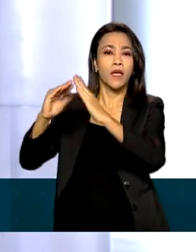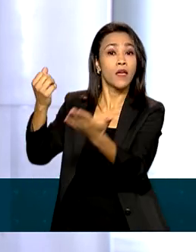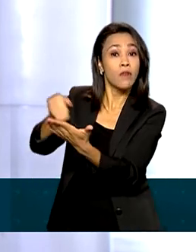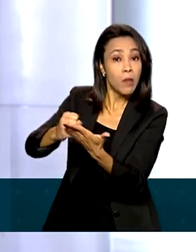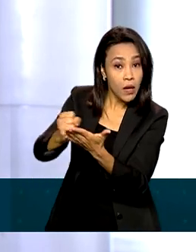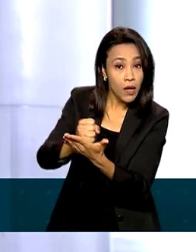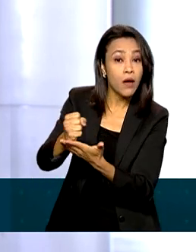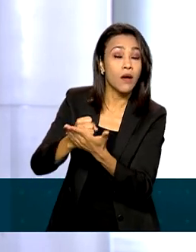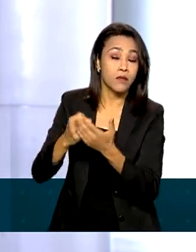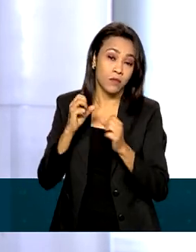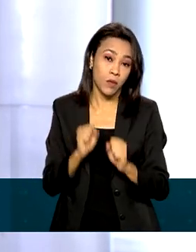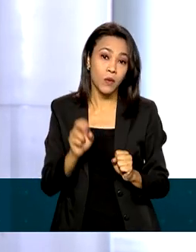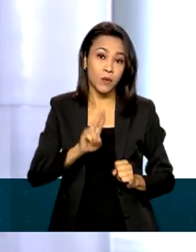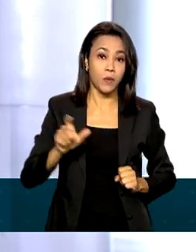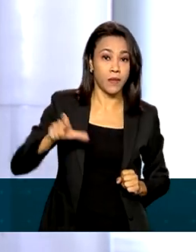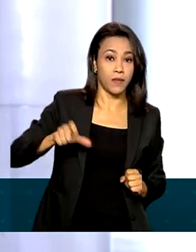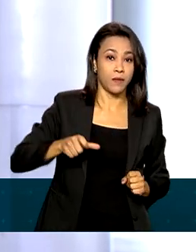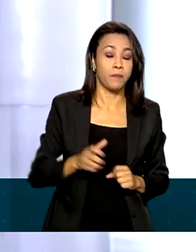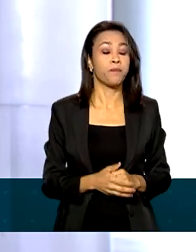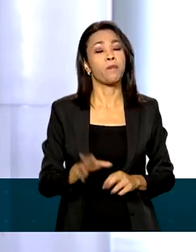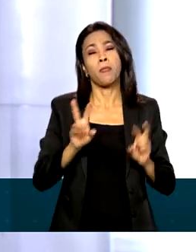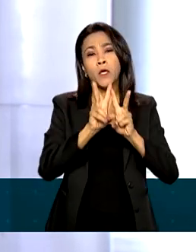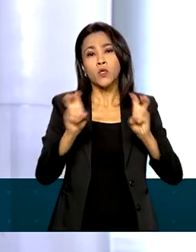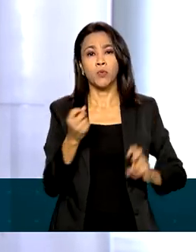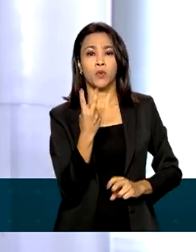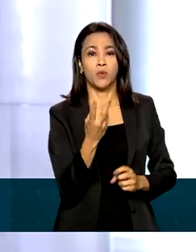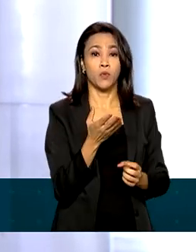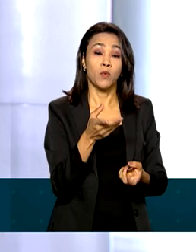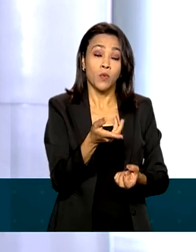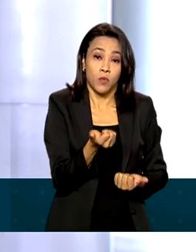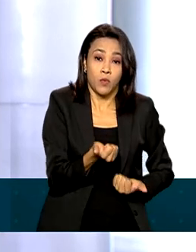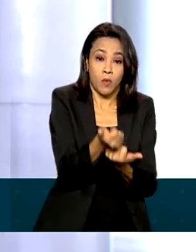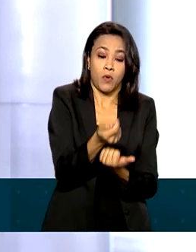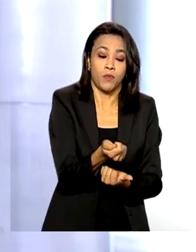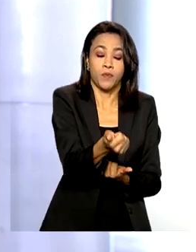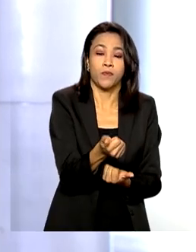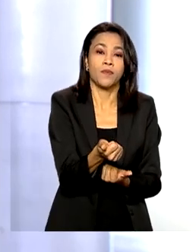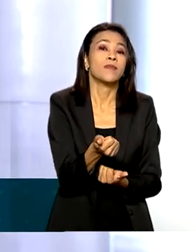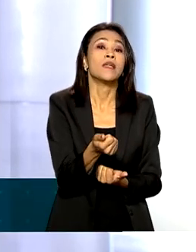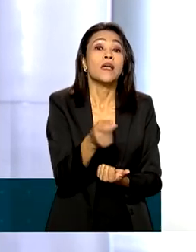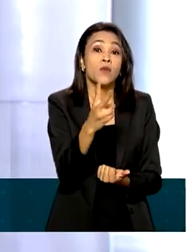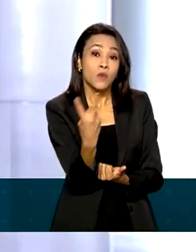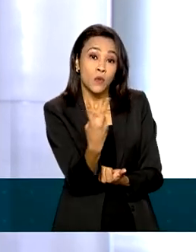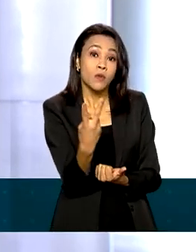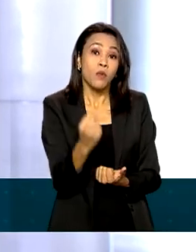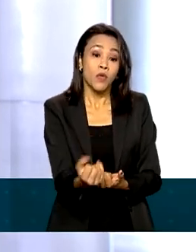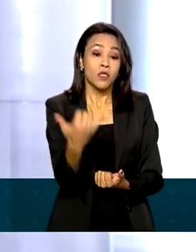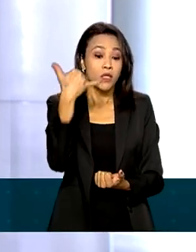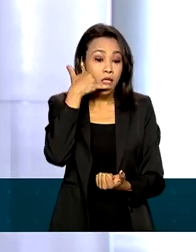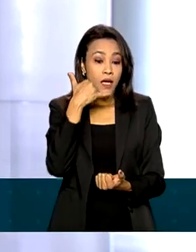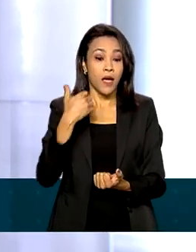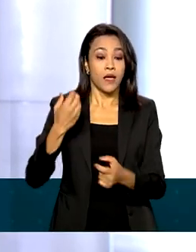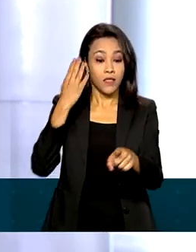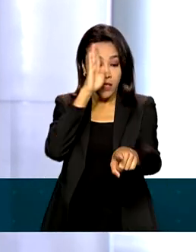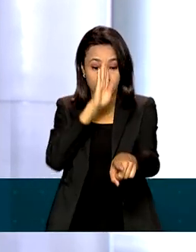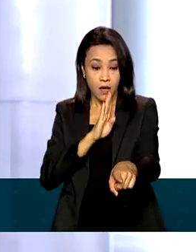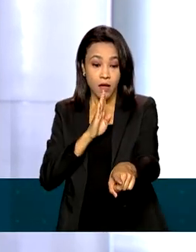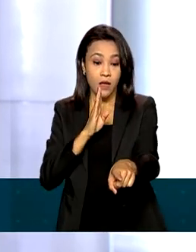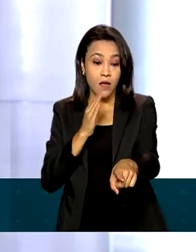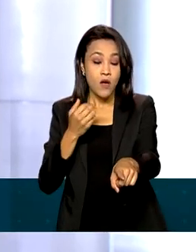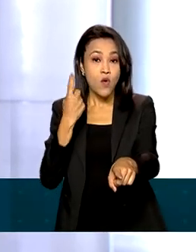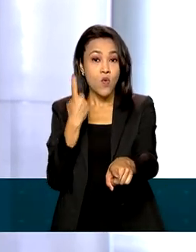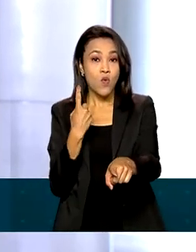exemplo. Em caso de dúvida sobre os auxílios, o beneficiário pode ligar gratuitamente para o número 121. Ontem, em